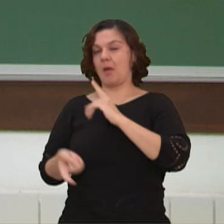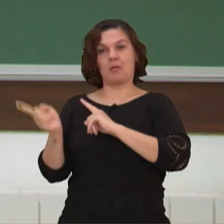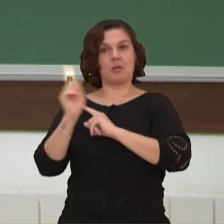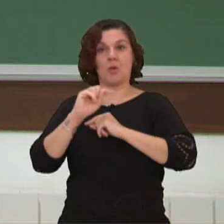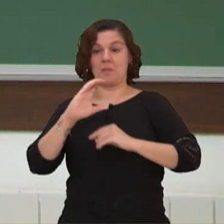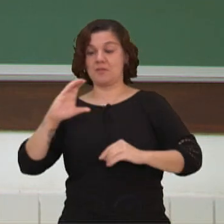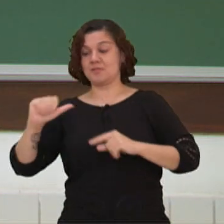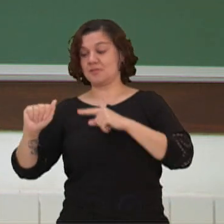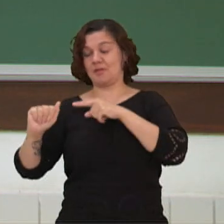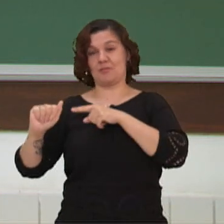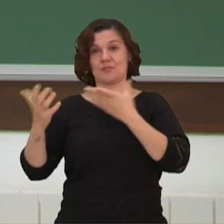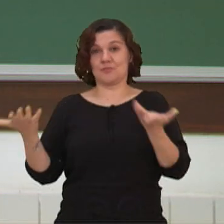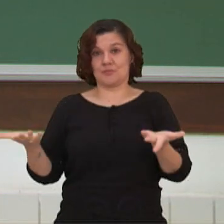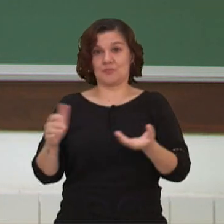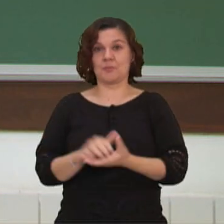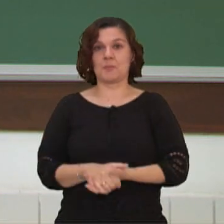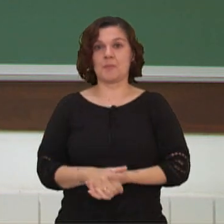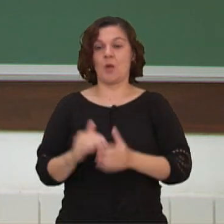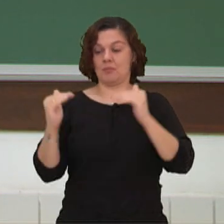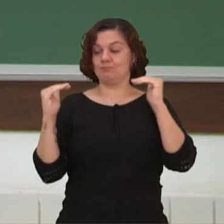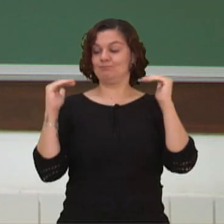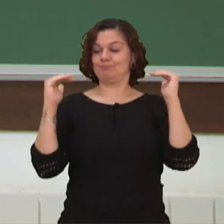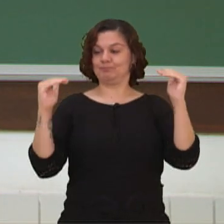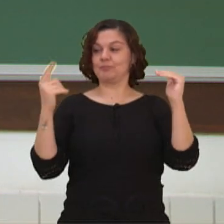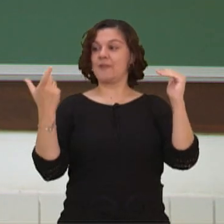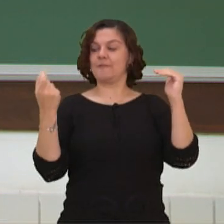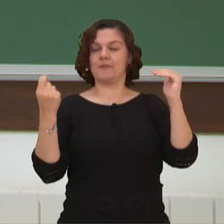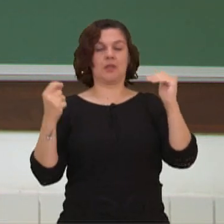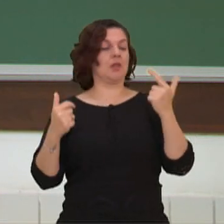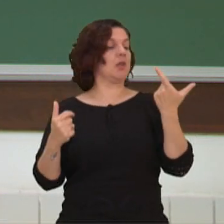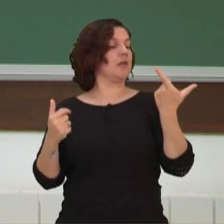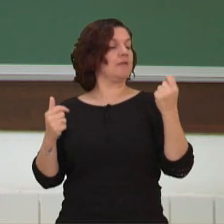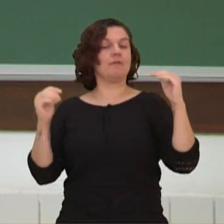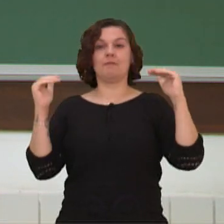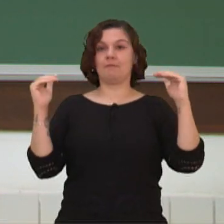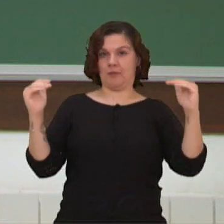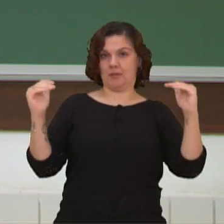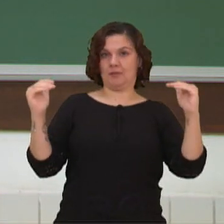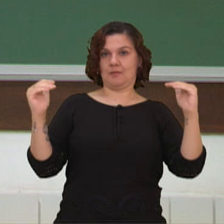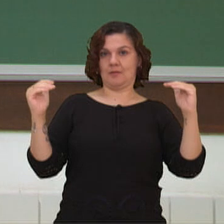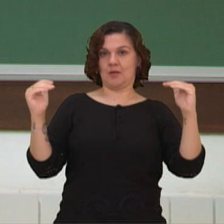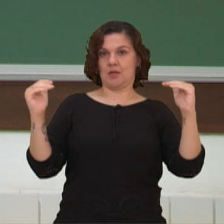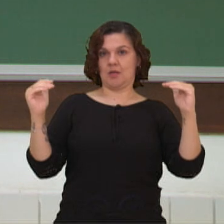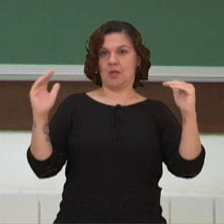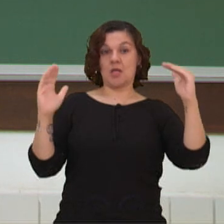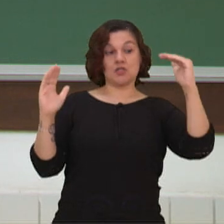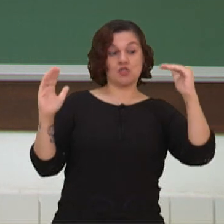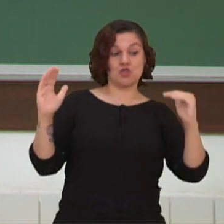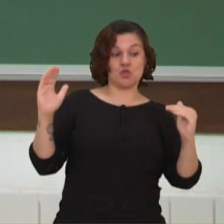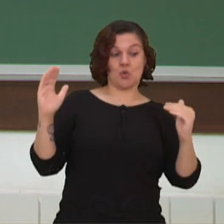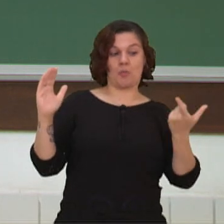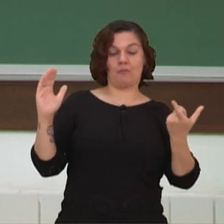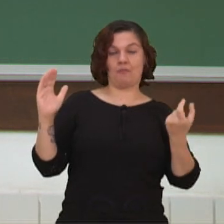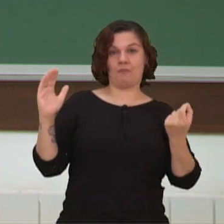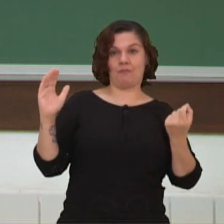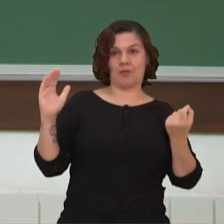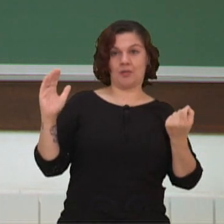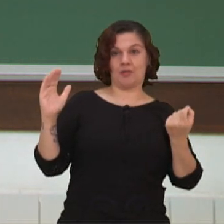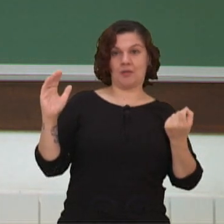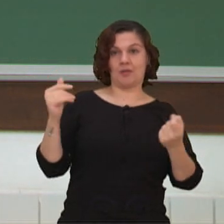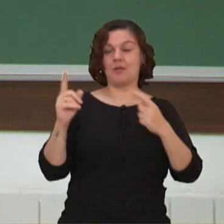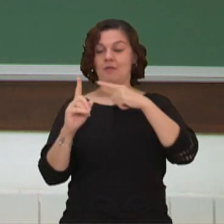cálcio estável, 20 prótons, 20 elétrons. Ele está com carga menos 2, estão sobrando